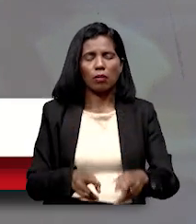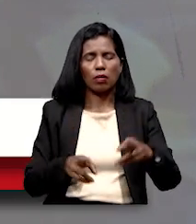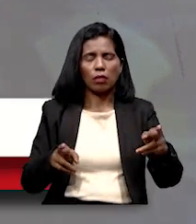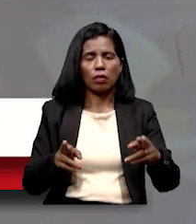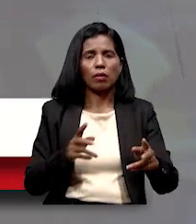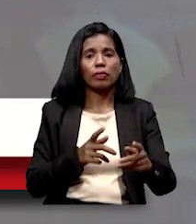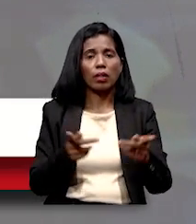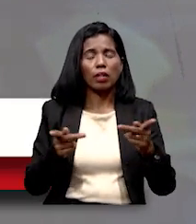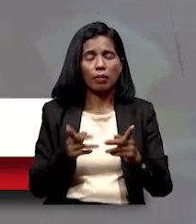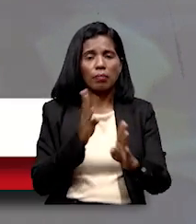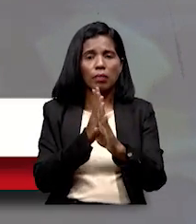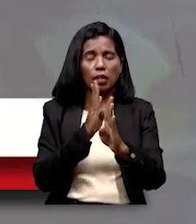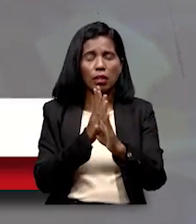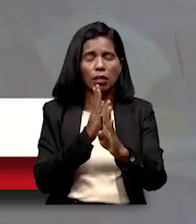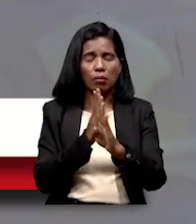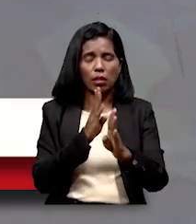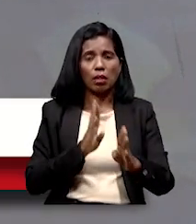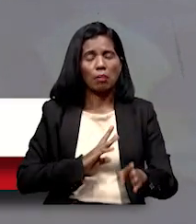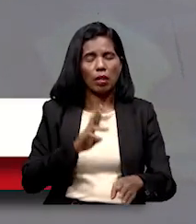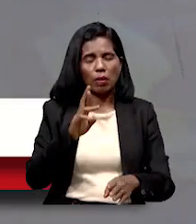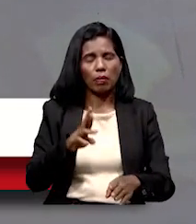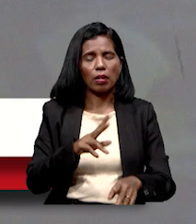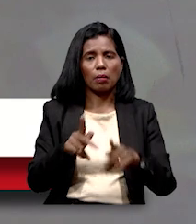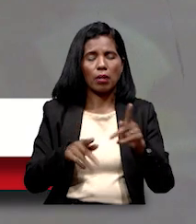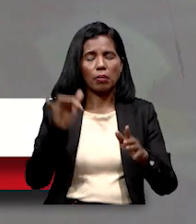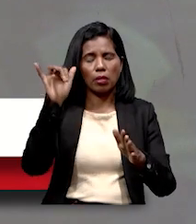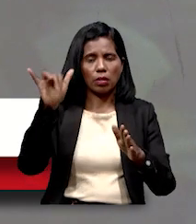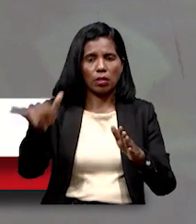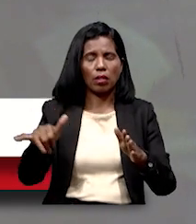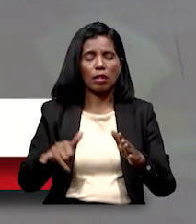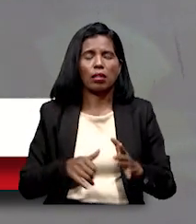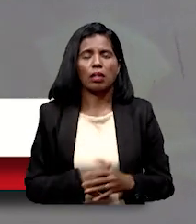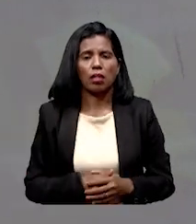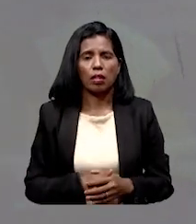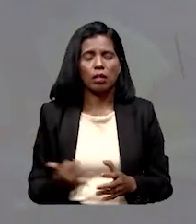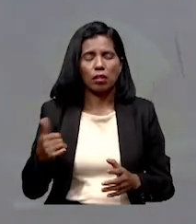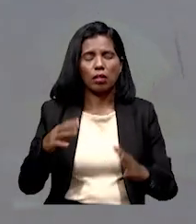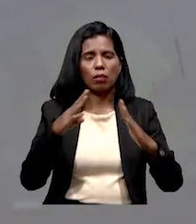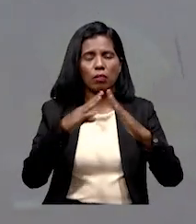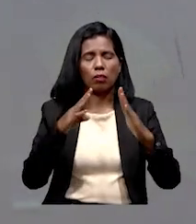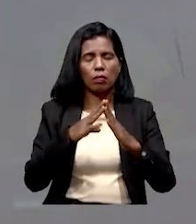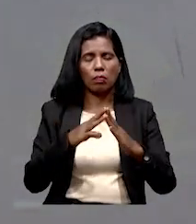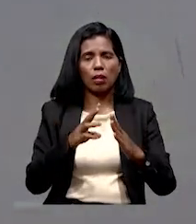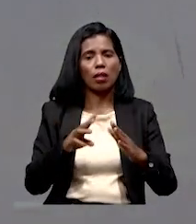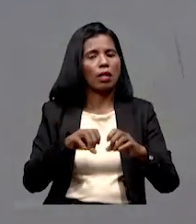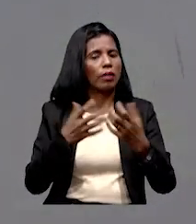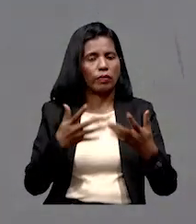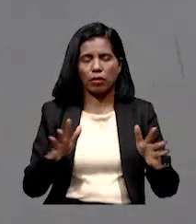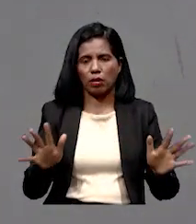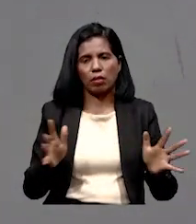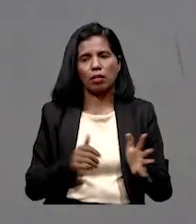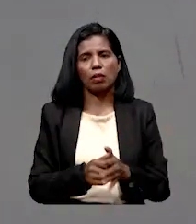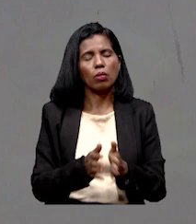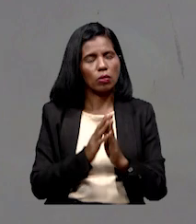Becora, maybe. Comunidade nebe que ela ia terminar ne acostumba ne sira ne uma mos bele la ia hoto então o